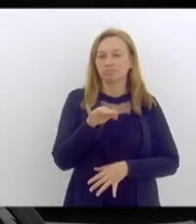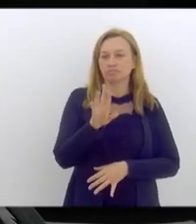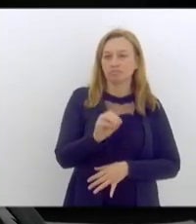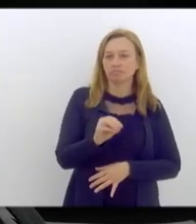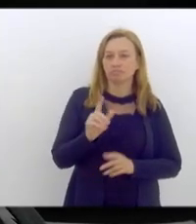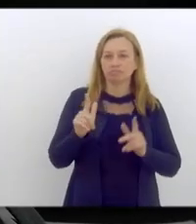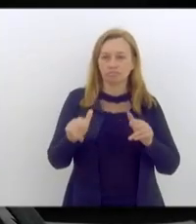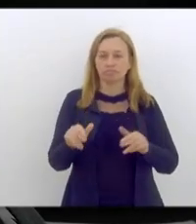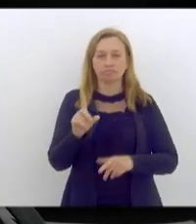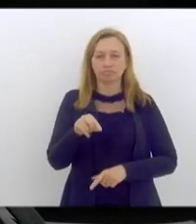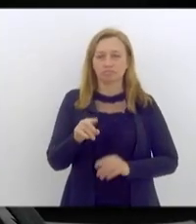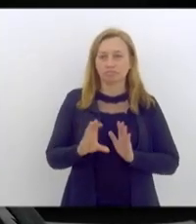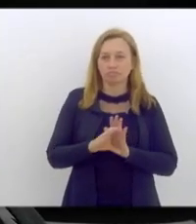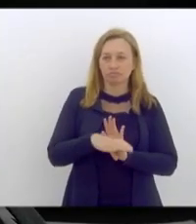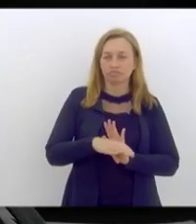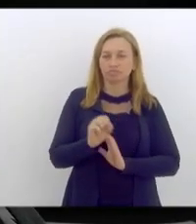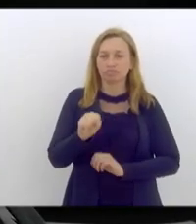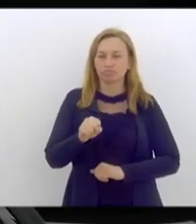né